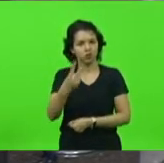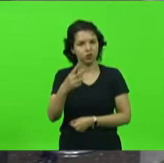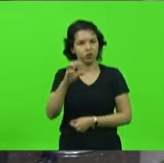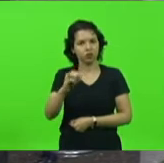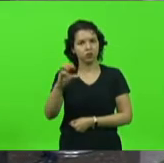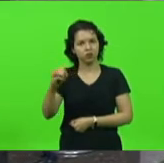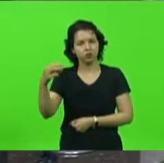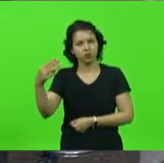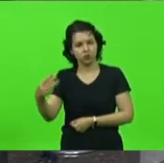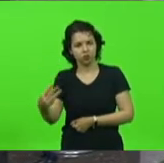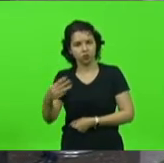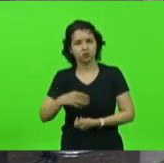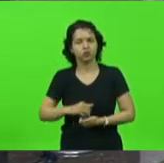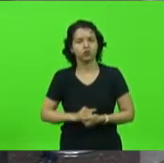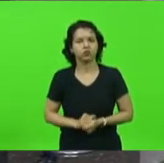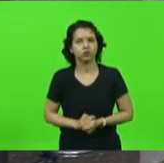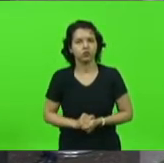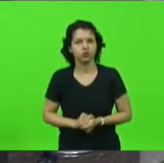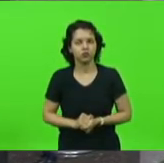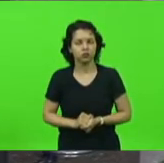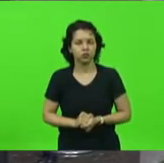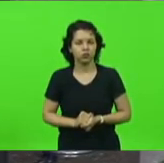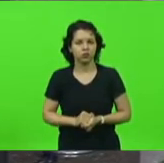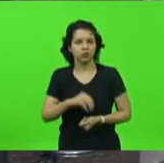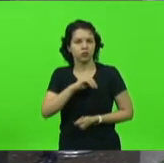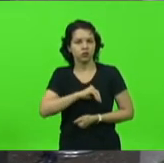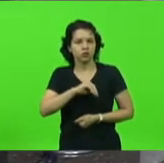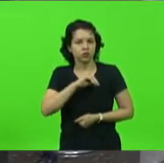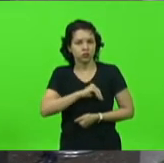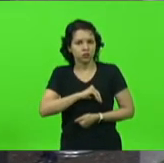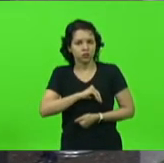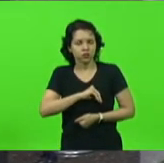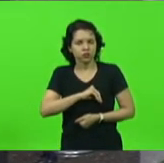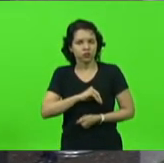quando a remuneração